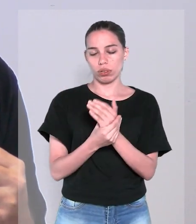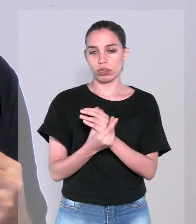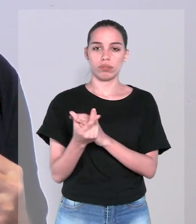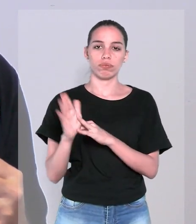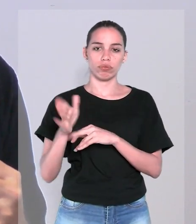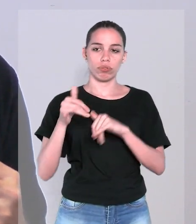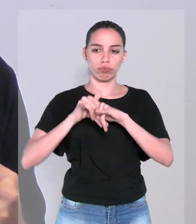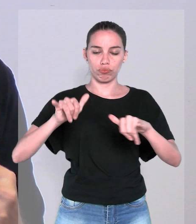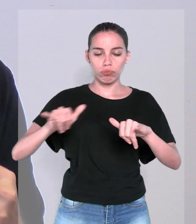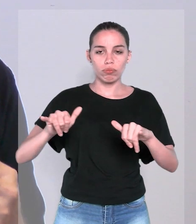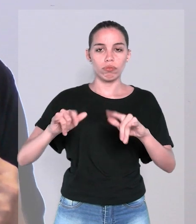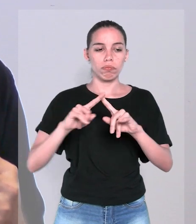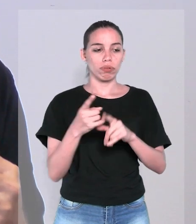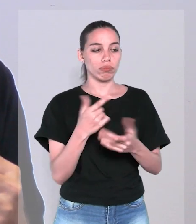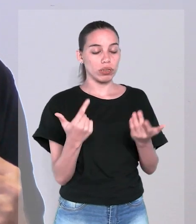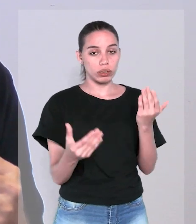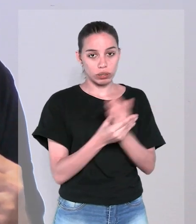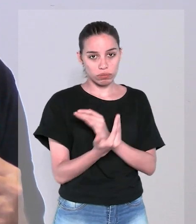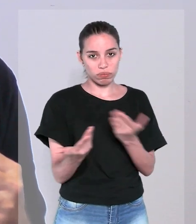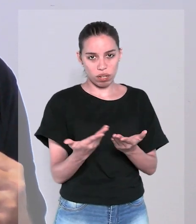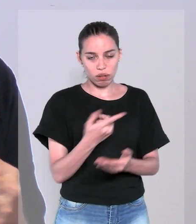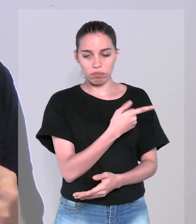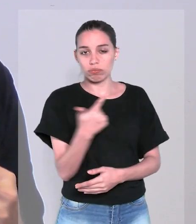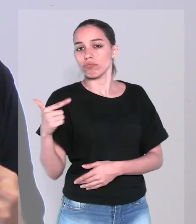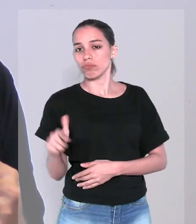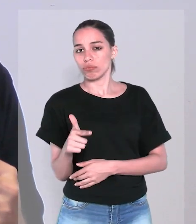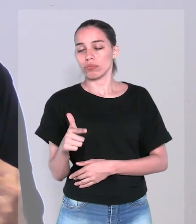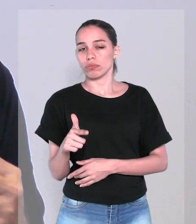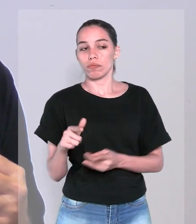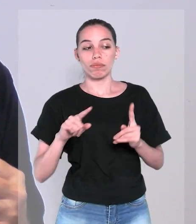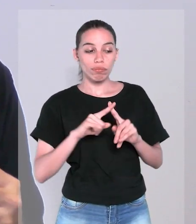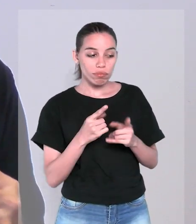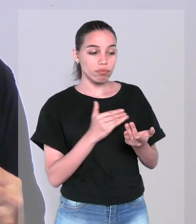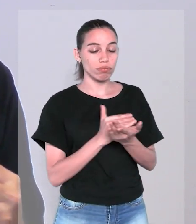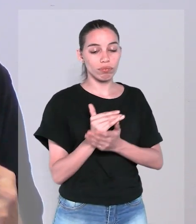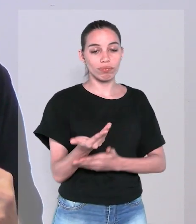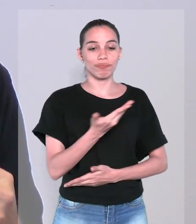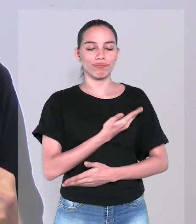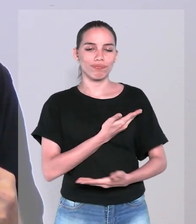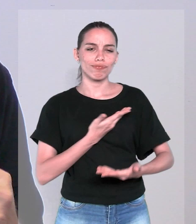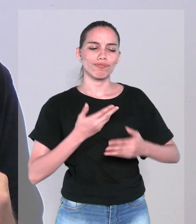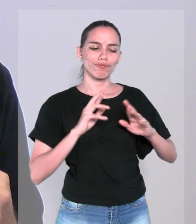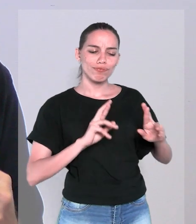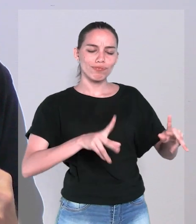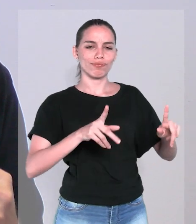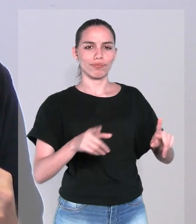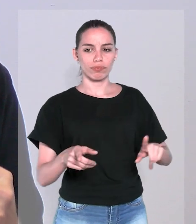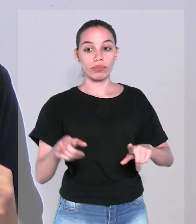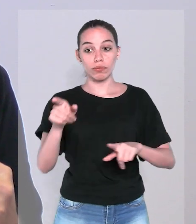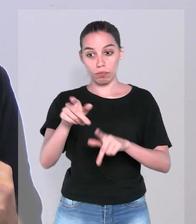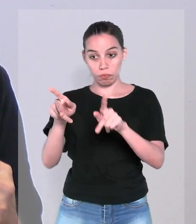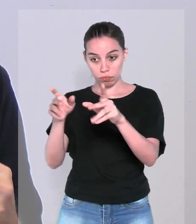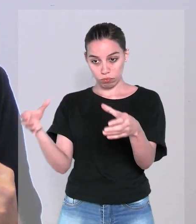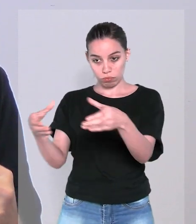solicitado pelos professores e eu levei a Araxá, depois, óbvio, levei a Belo Horizonte e depois o Hugo desenvolveu